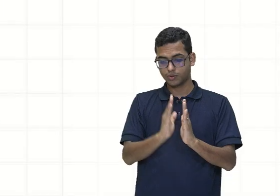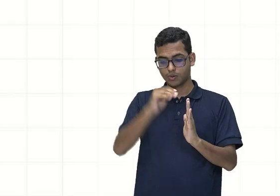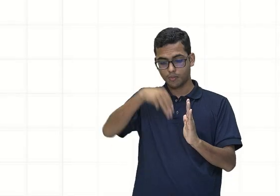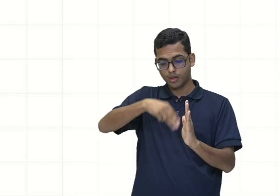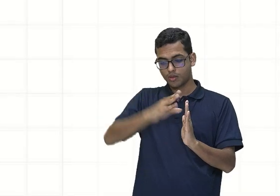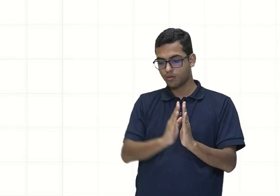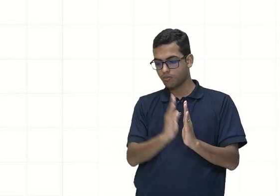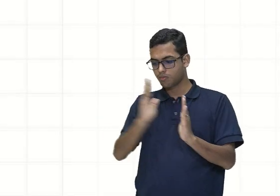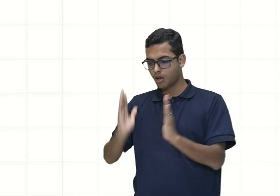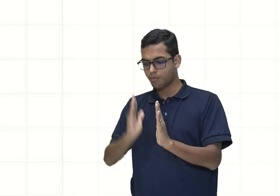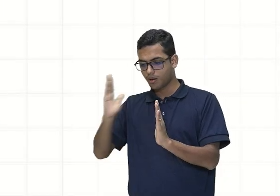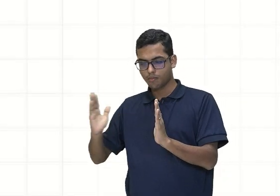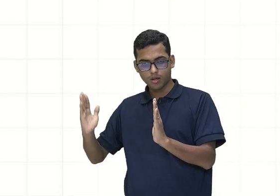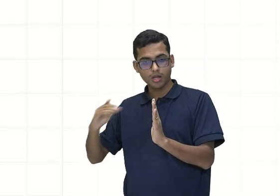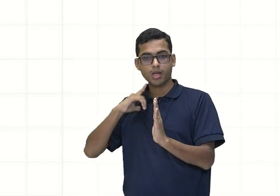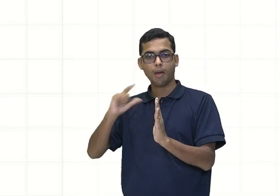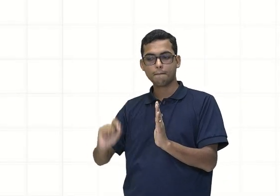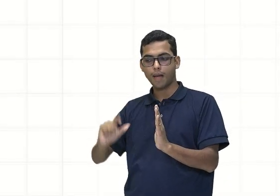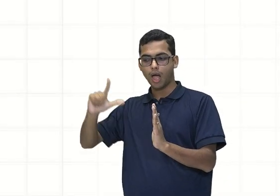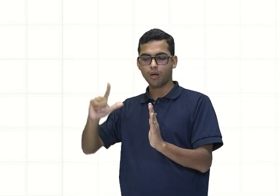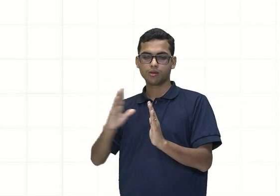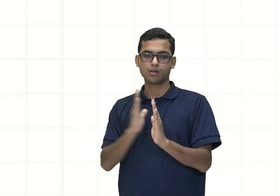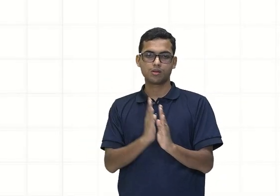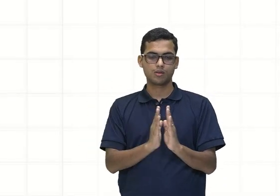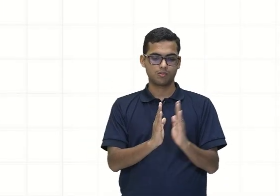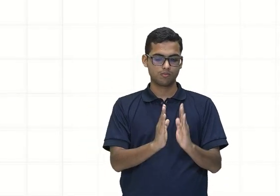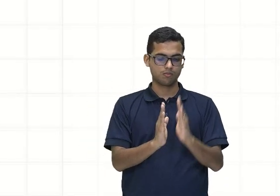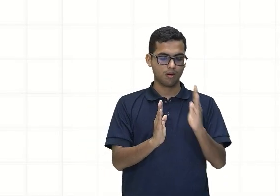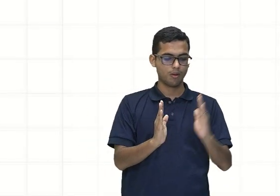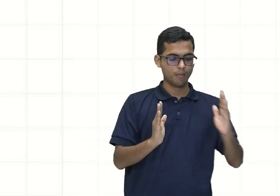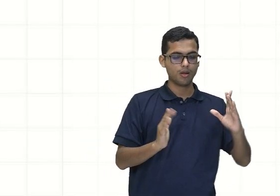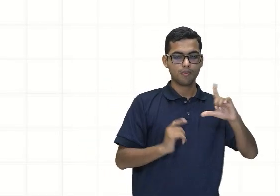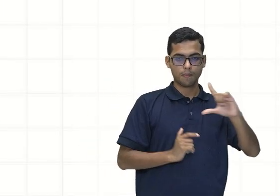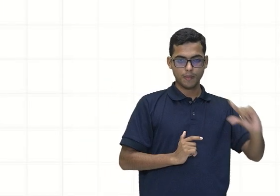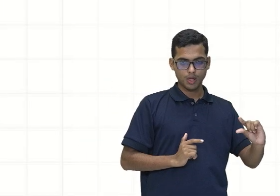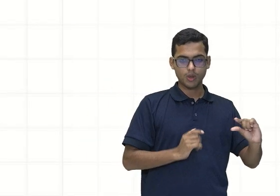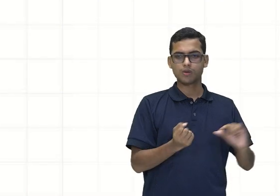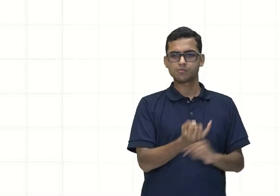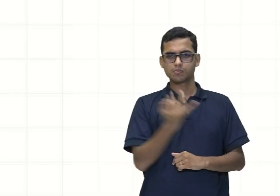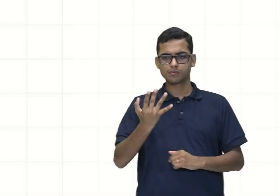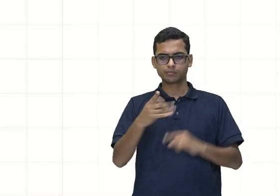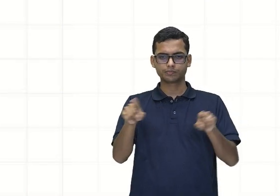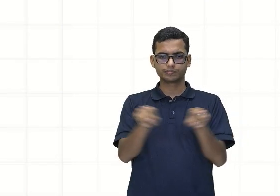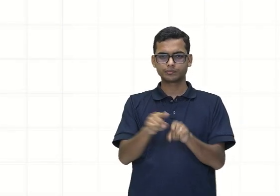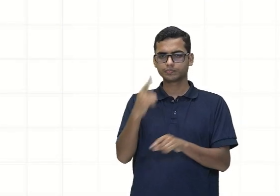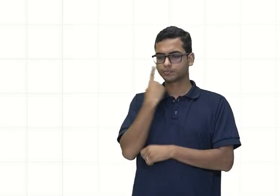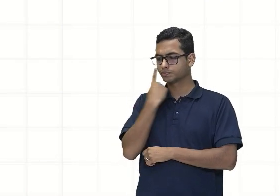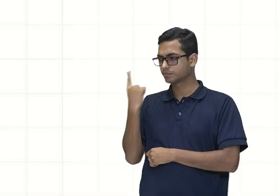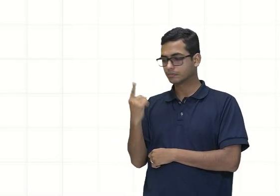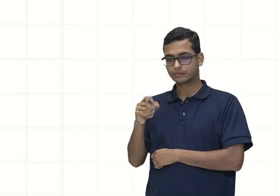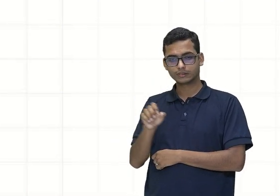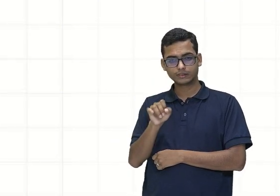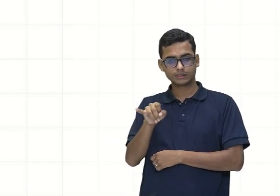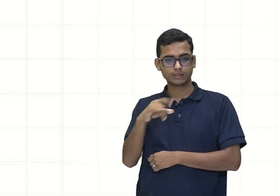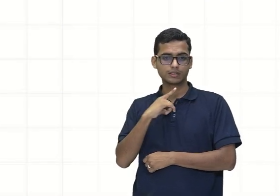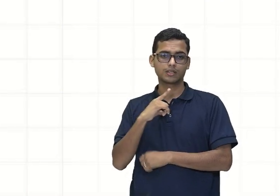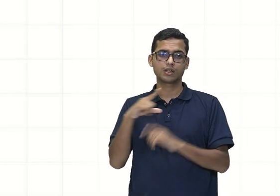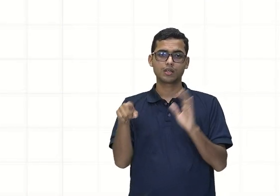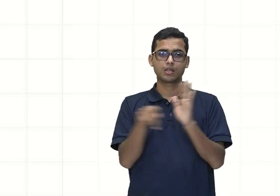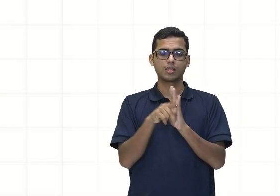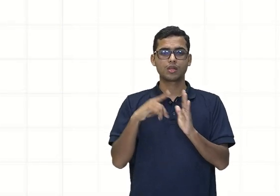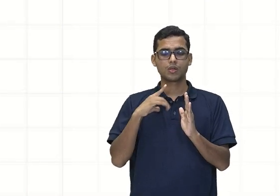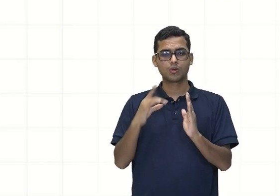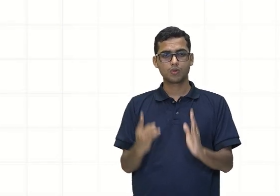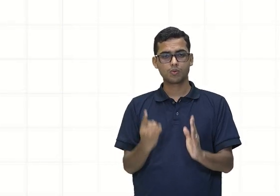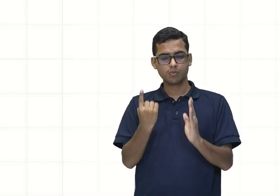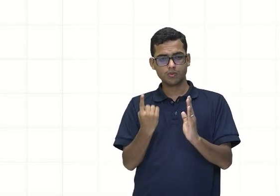metro. O decâmetro, se eu tenho 1 decâmetro, significa que eu tenho 10 metros.